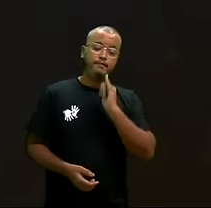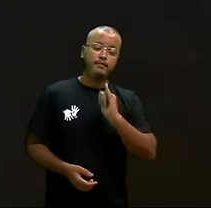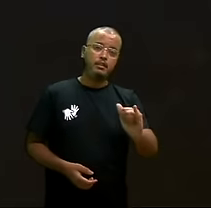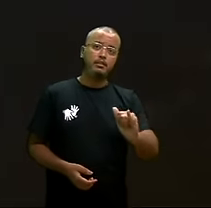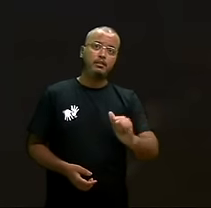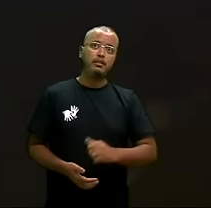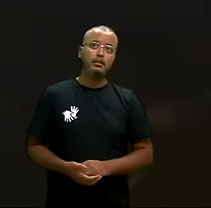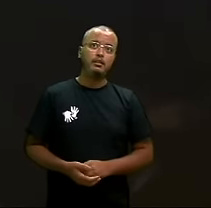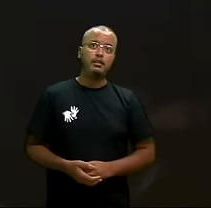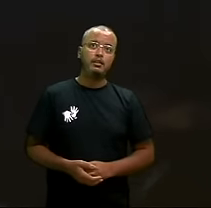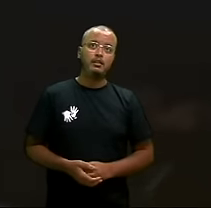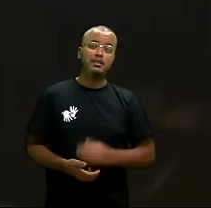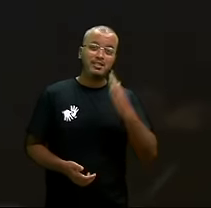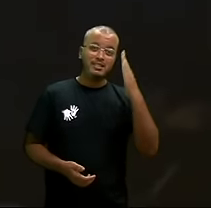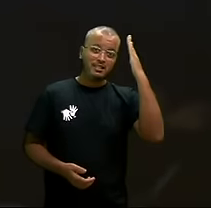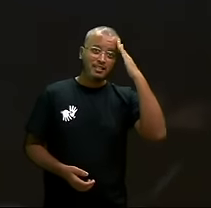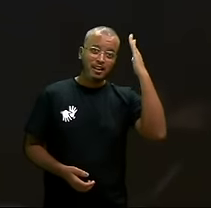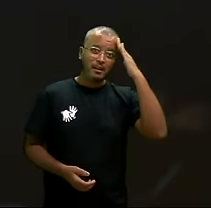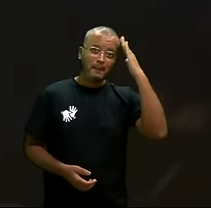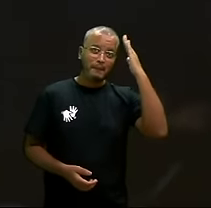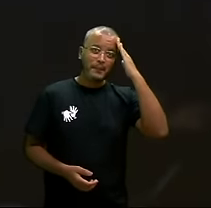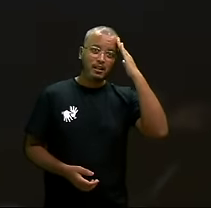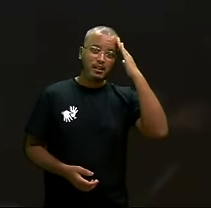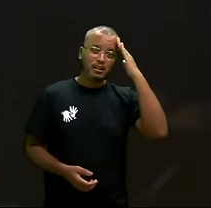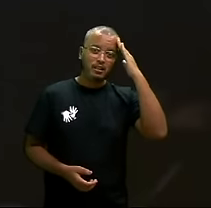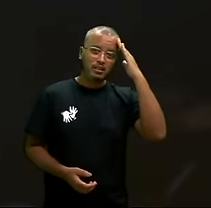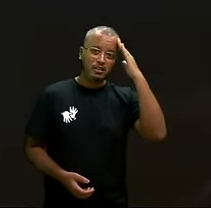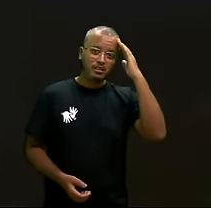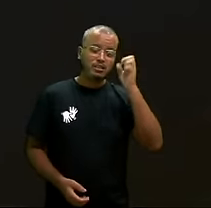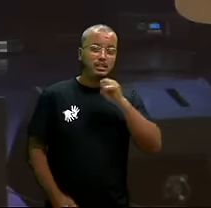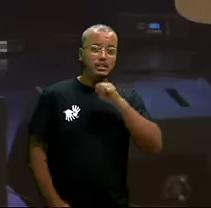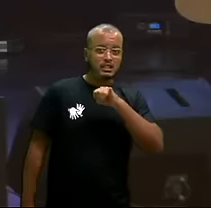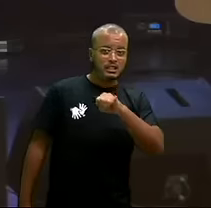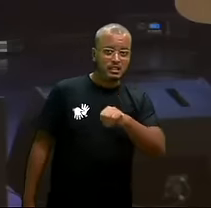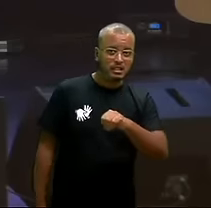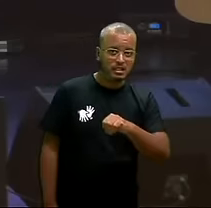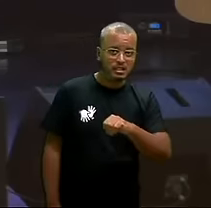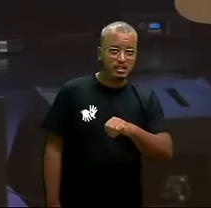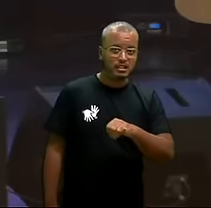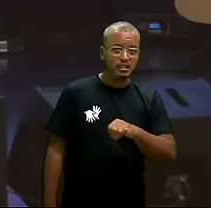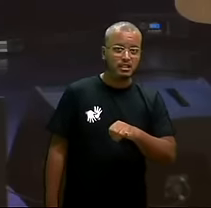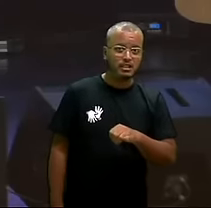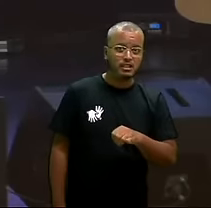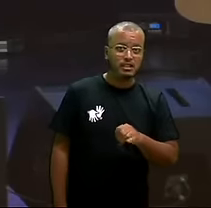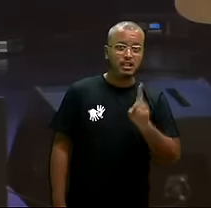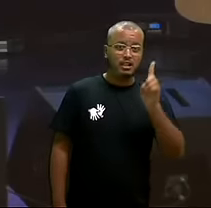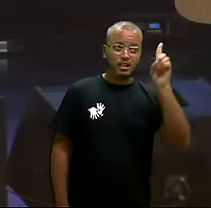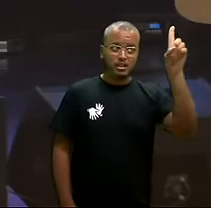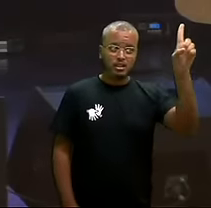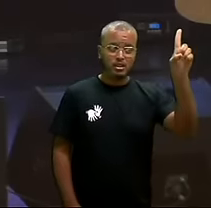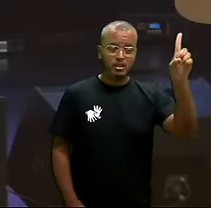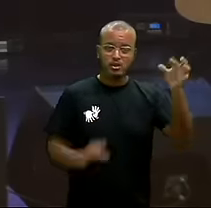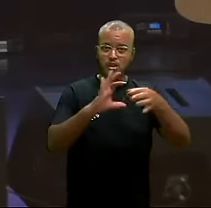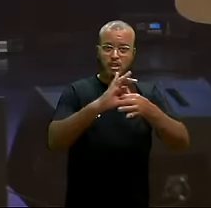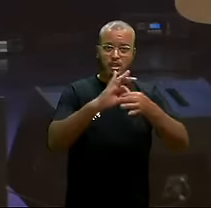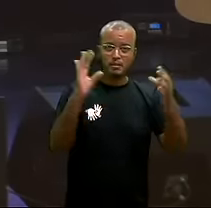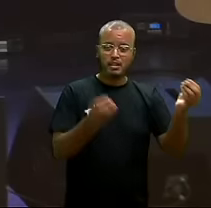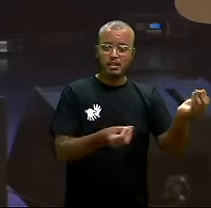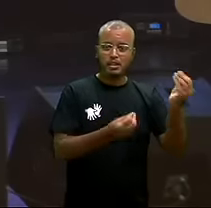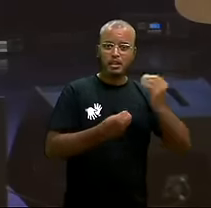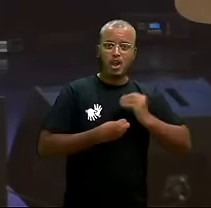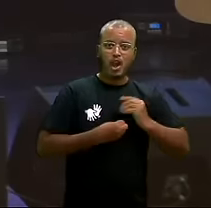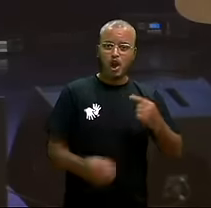diz: mas fique sabendo, se ele não nos livrar, saiba, ó rei, que não nos prostraremos,